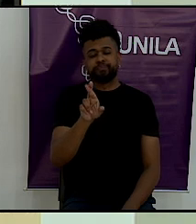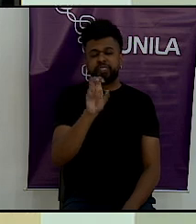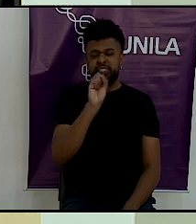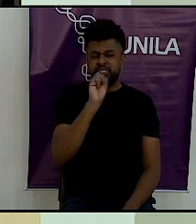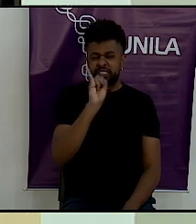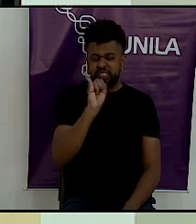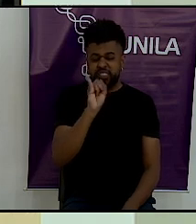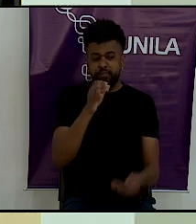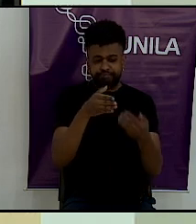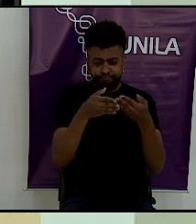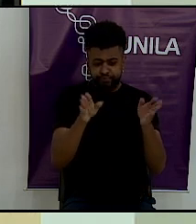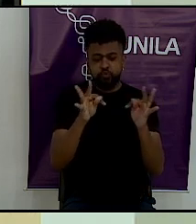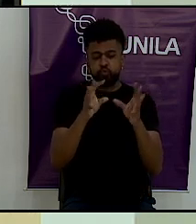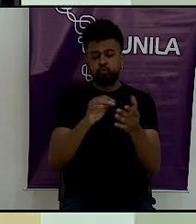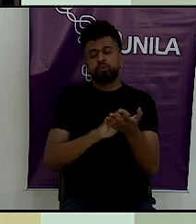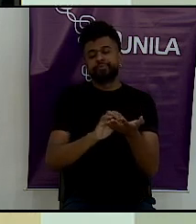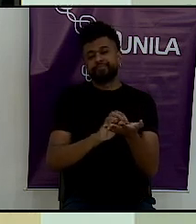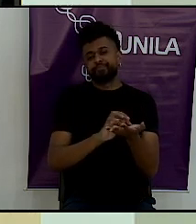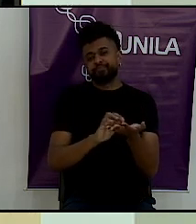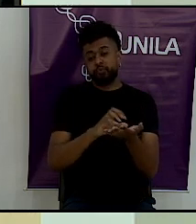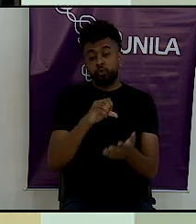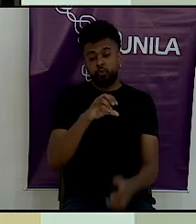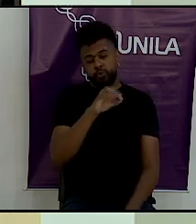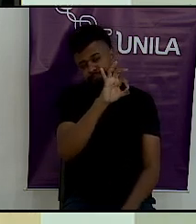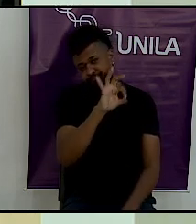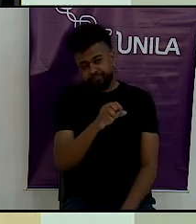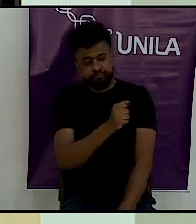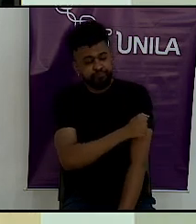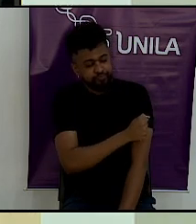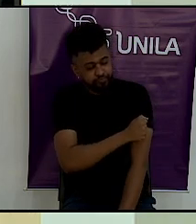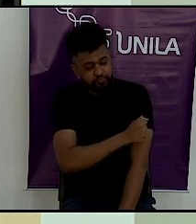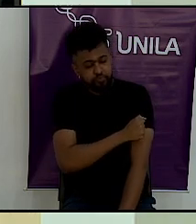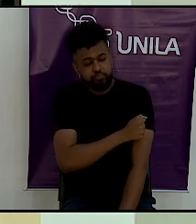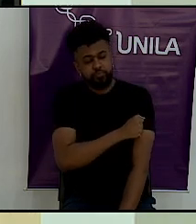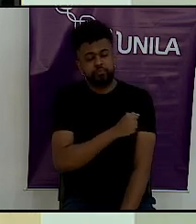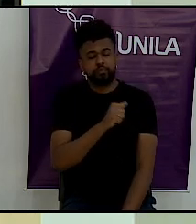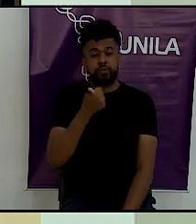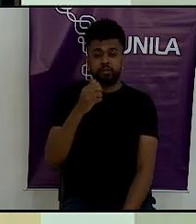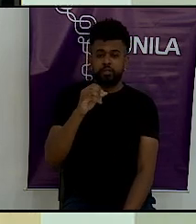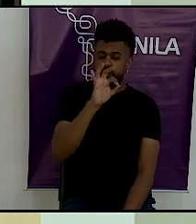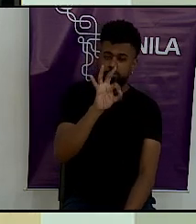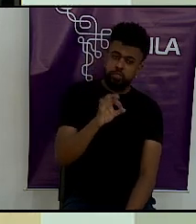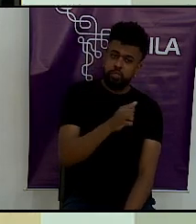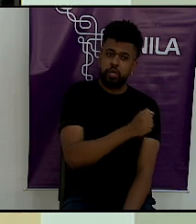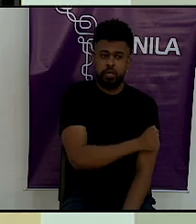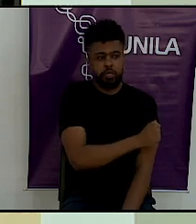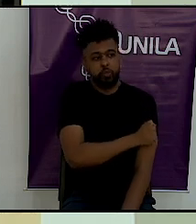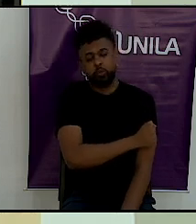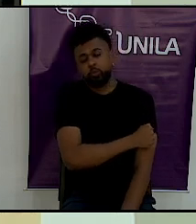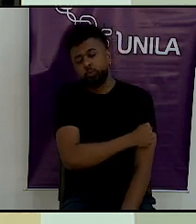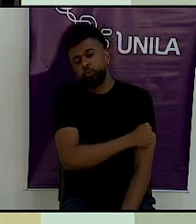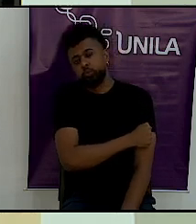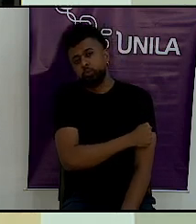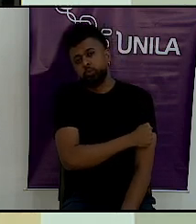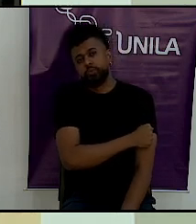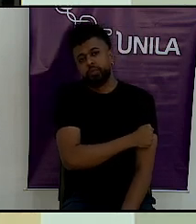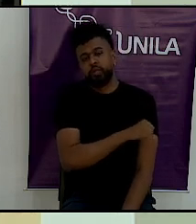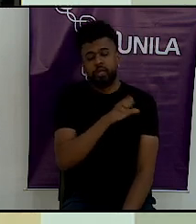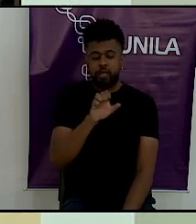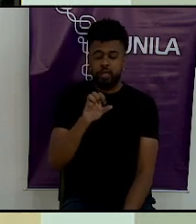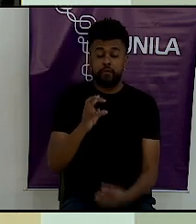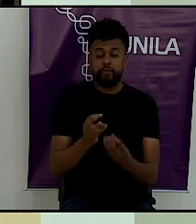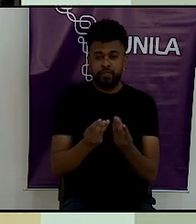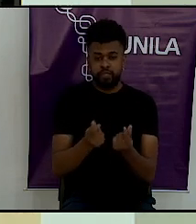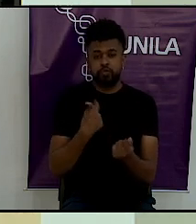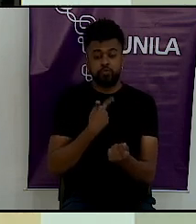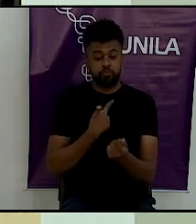se aplicam todos esses cálculos, 90% dos alunos equivalentes, 10% do aluno do índice de eficiência, e